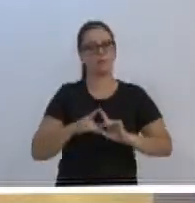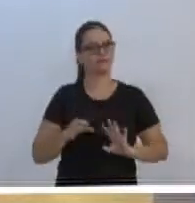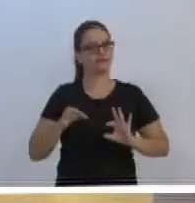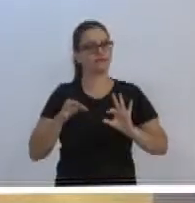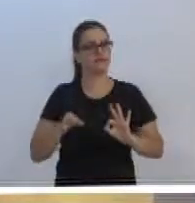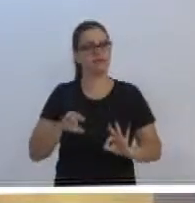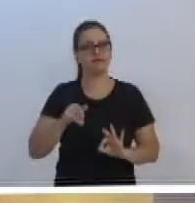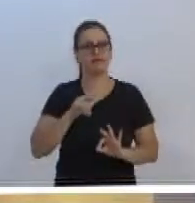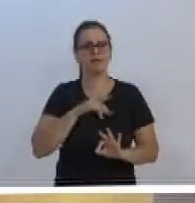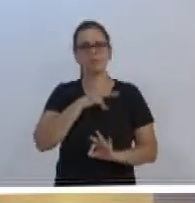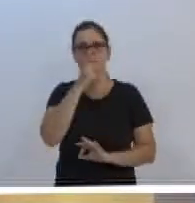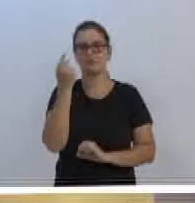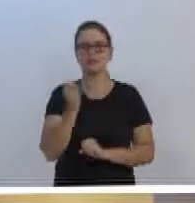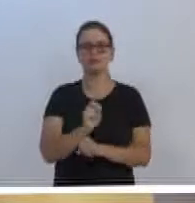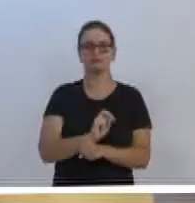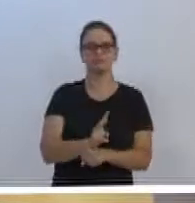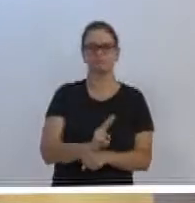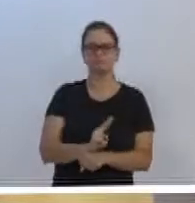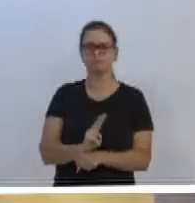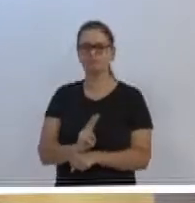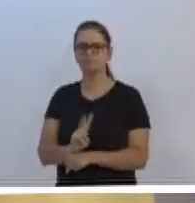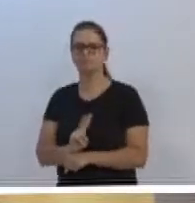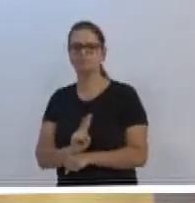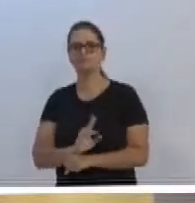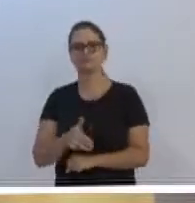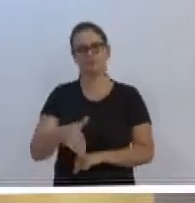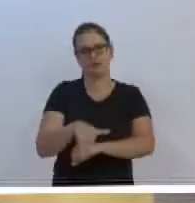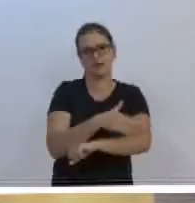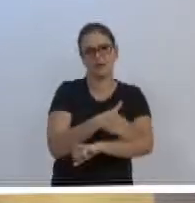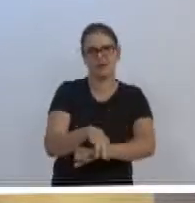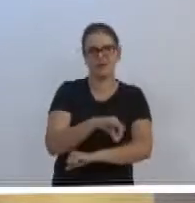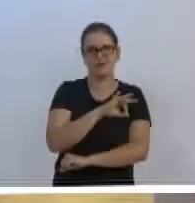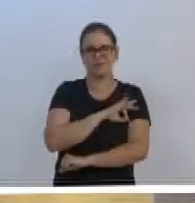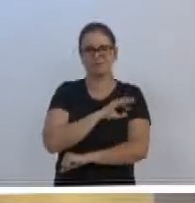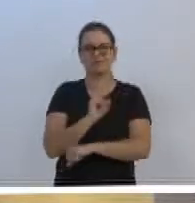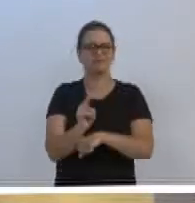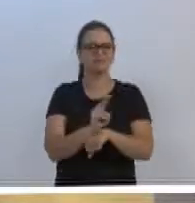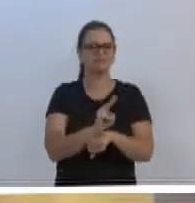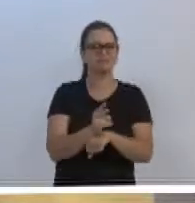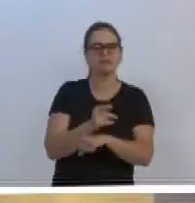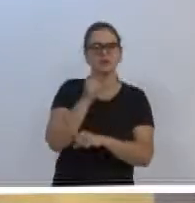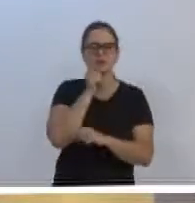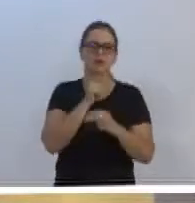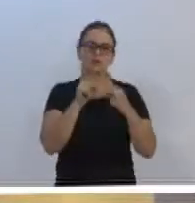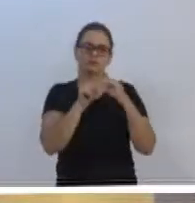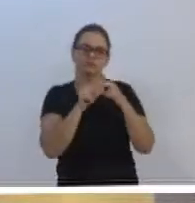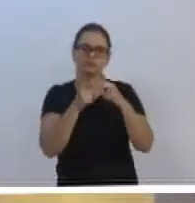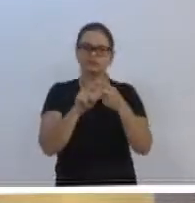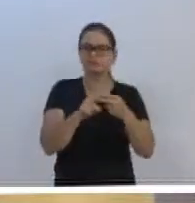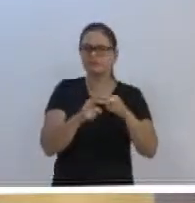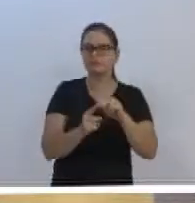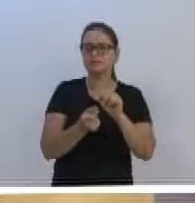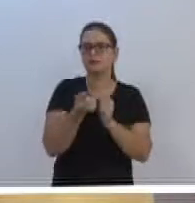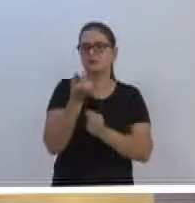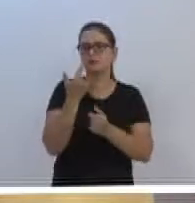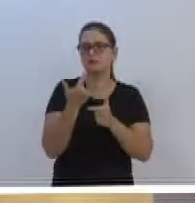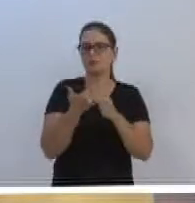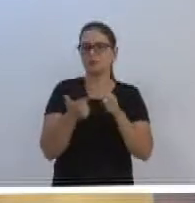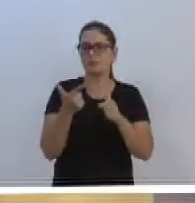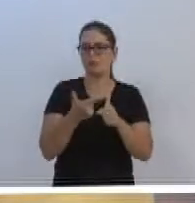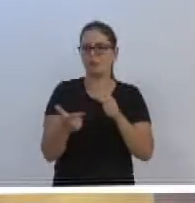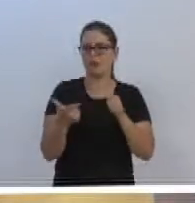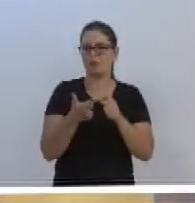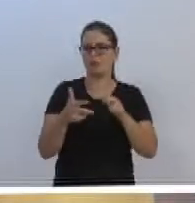ter a guarda de trânsito logo logo também na rua quem sabe possamos corrigir ainda alguns problemas daquela região